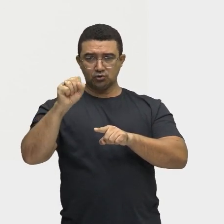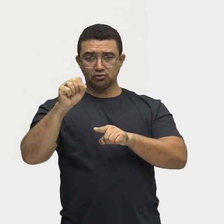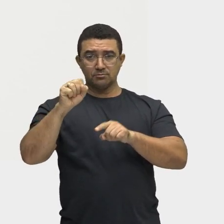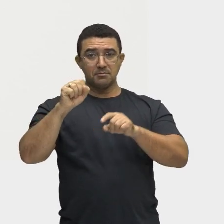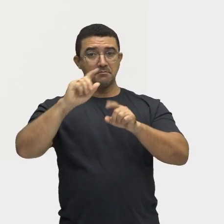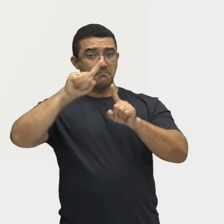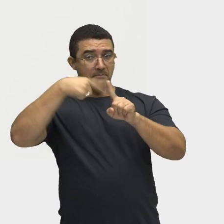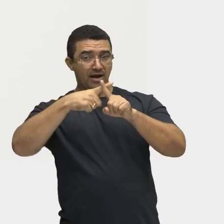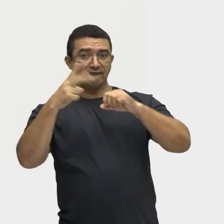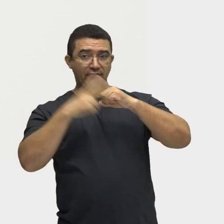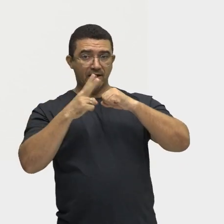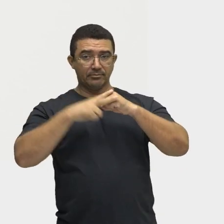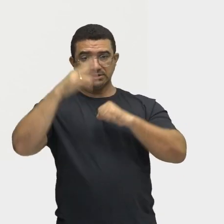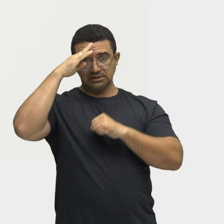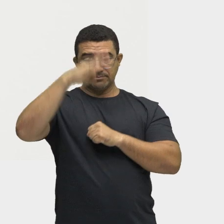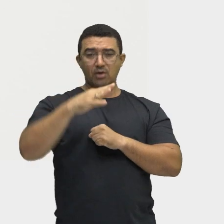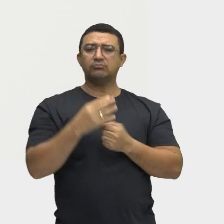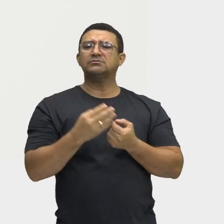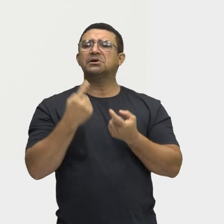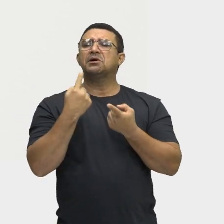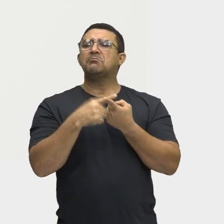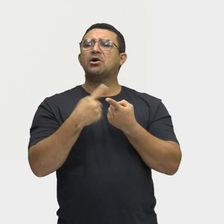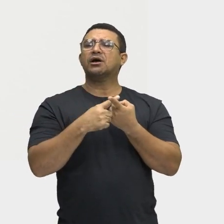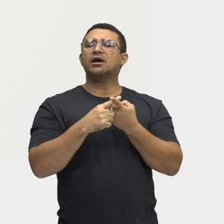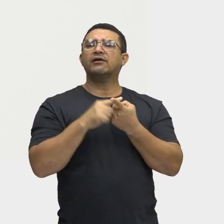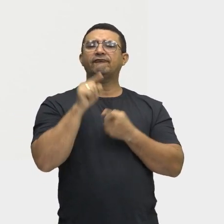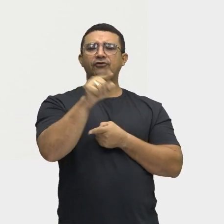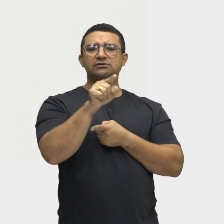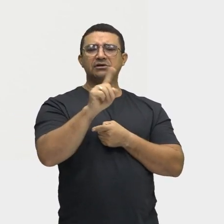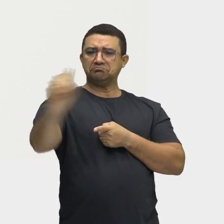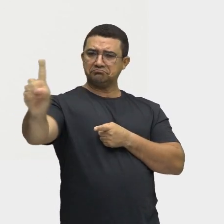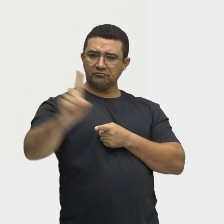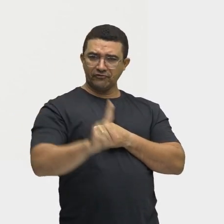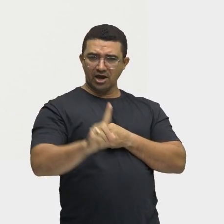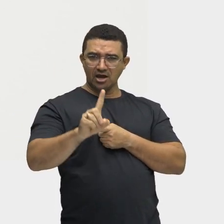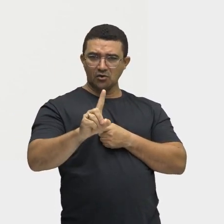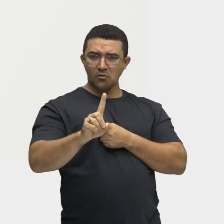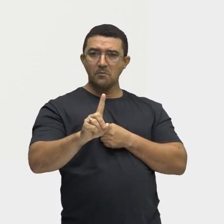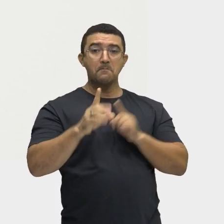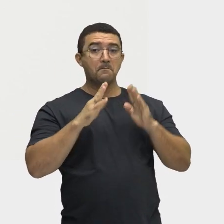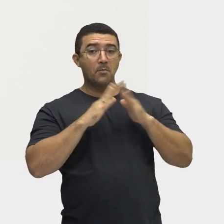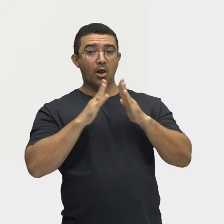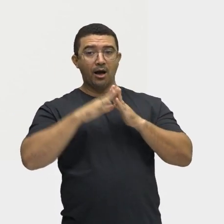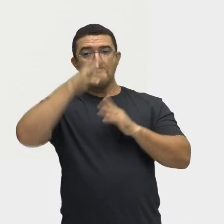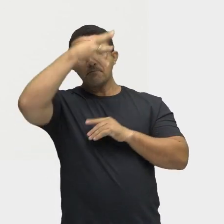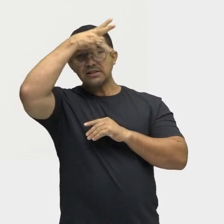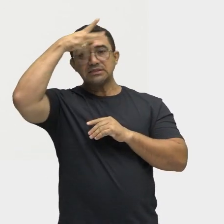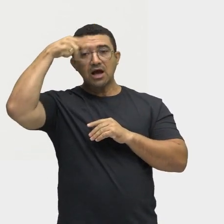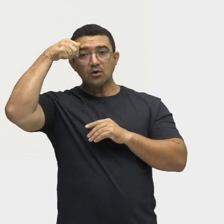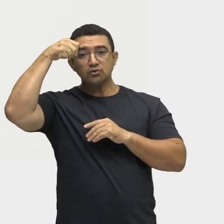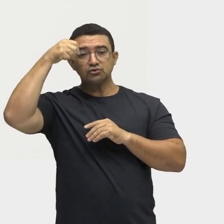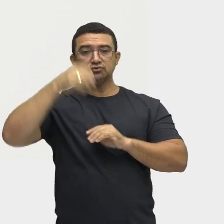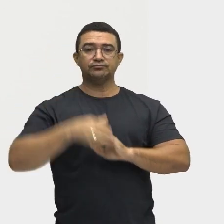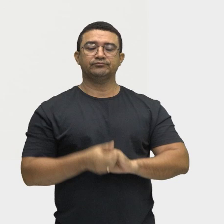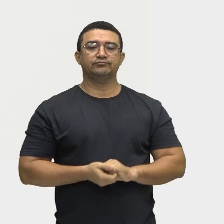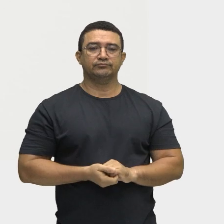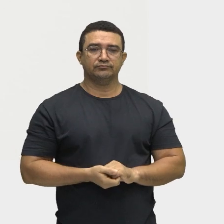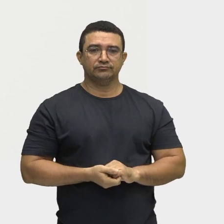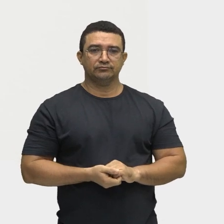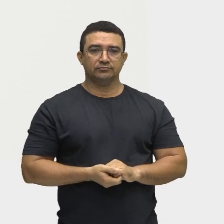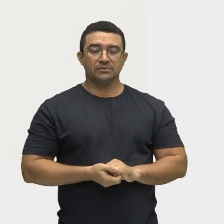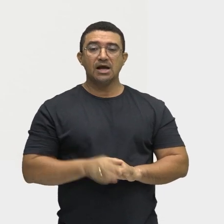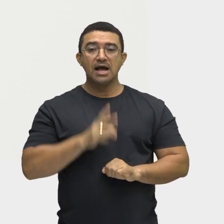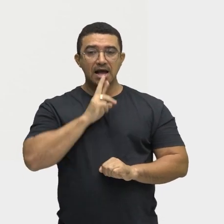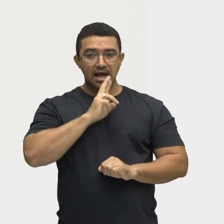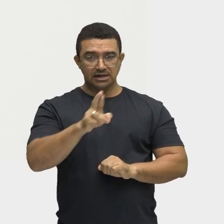to Manaus? Por que você veio para Manaus? Why? Então, quando eu pergunto com why, a resposta em geral,